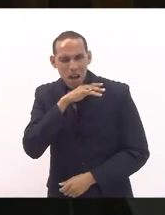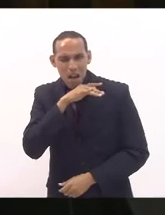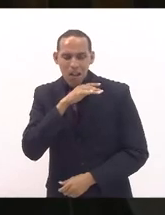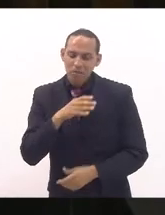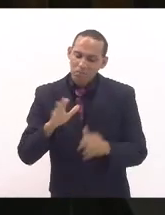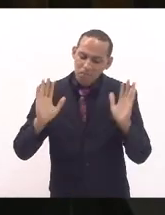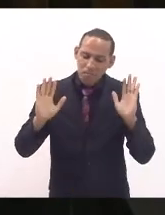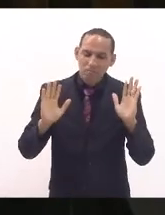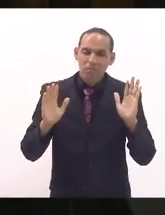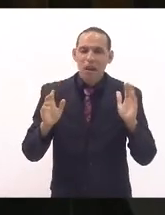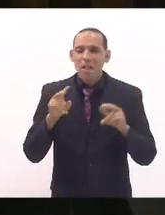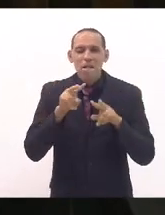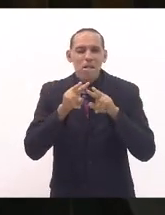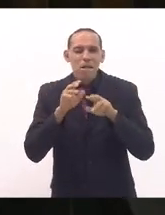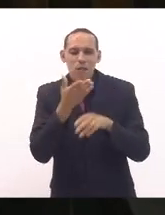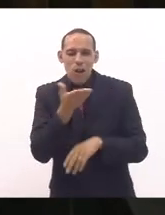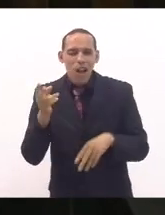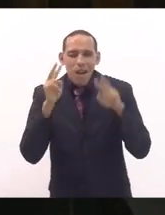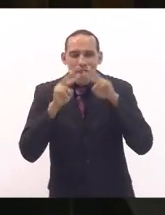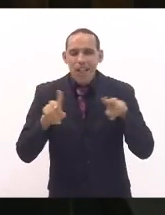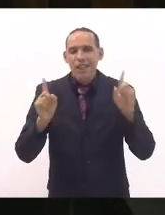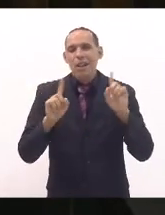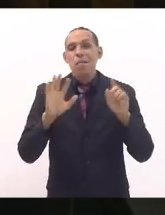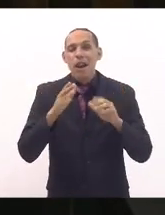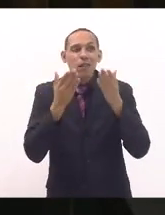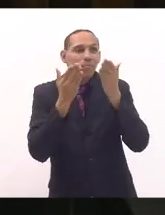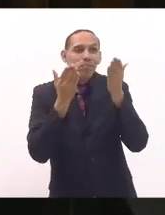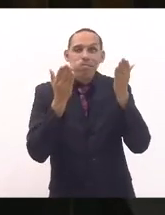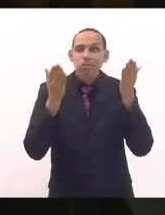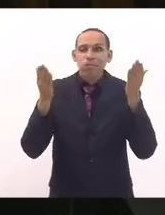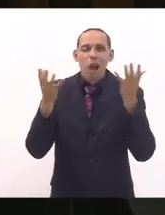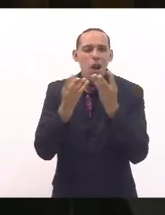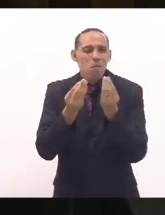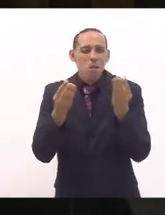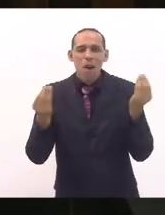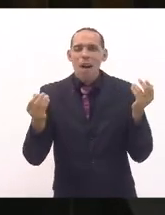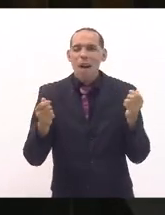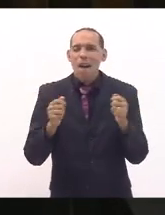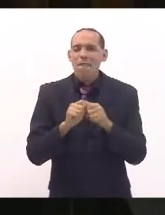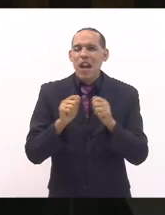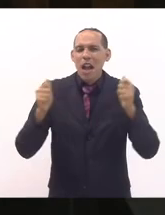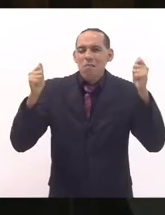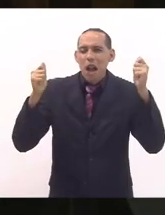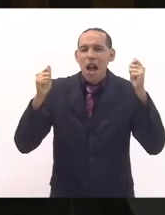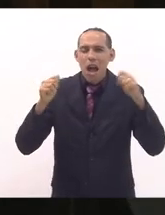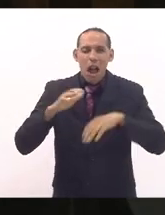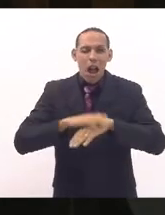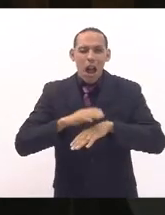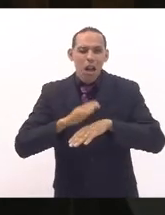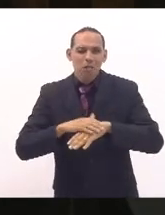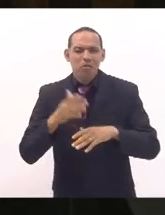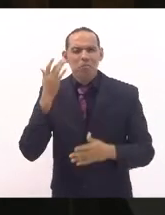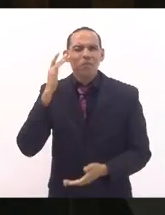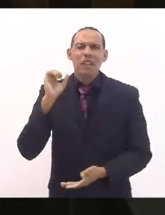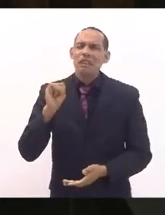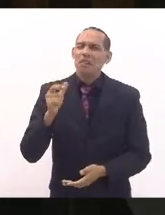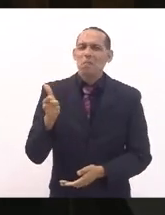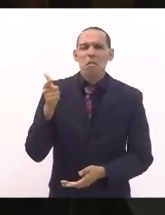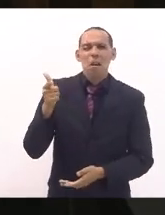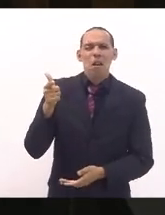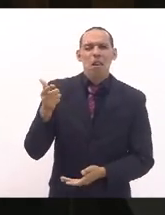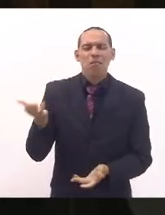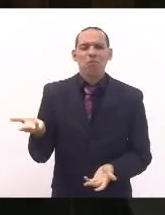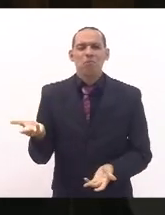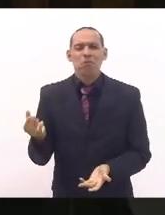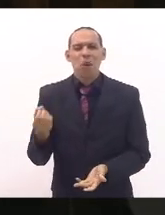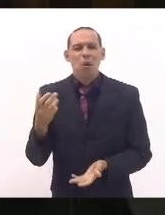tem um montão de macaco de auditório ali fazendo um gesto com a mão, que eu não sei se é uma arma,